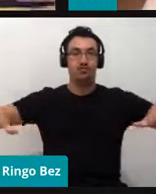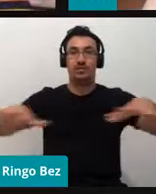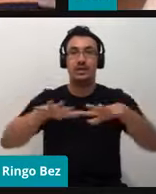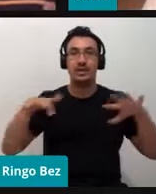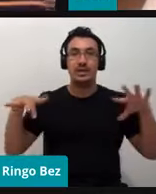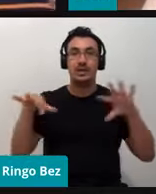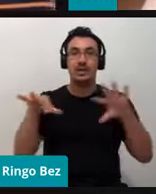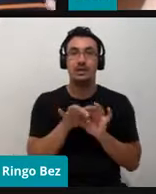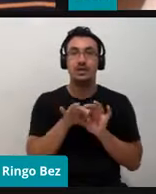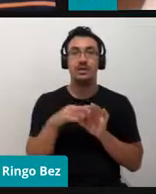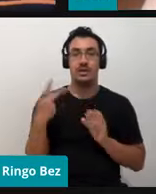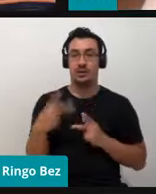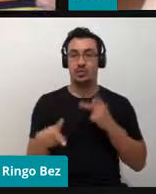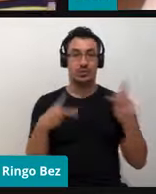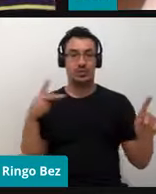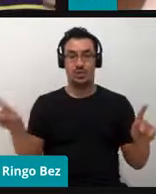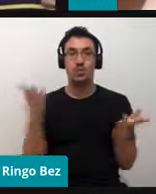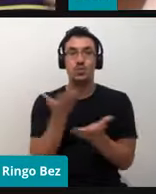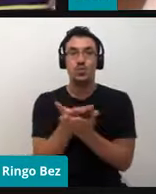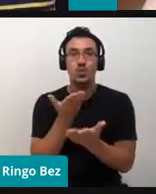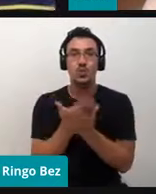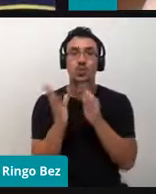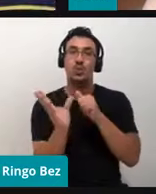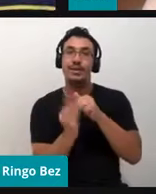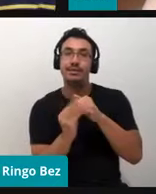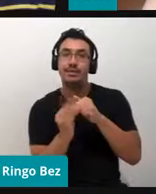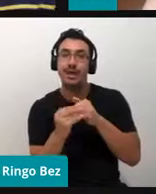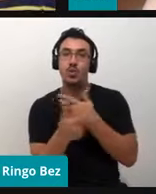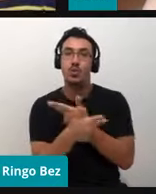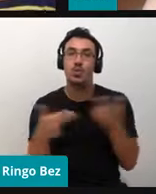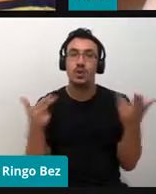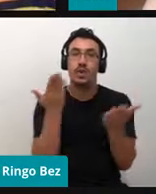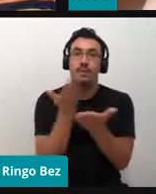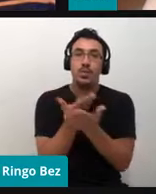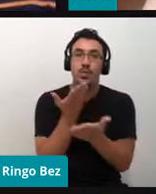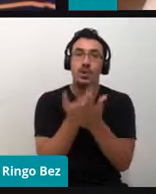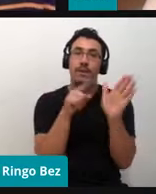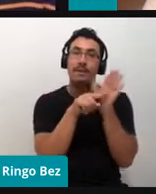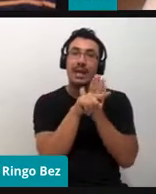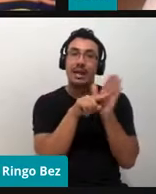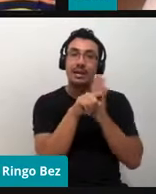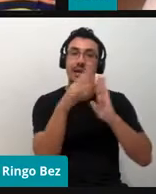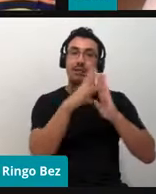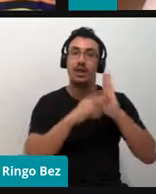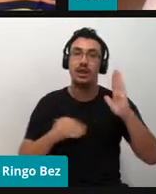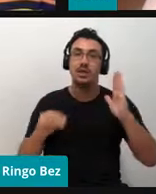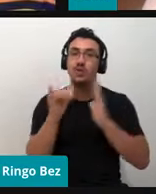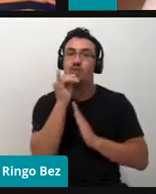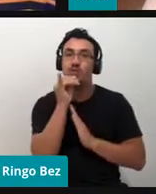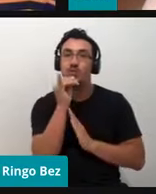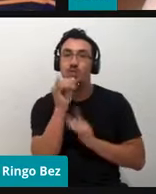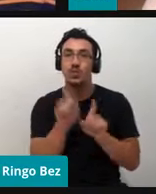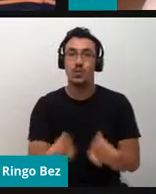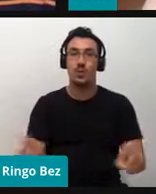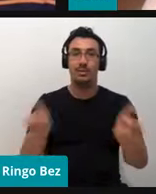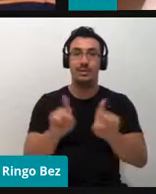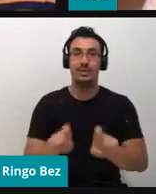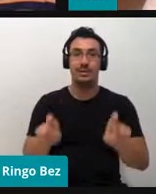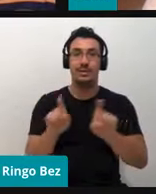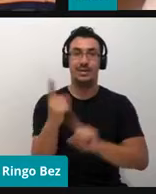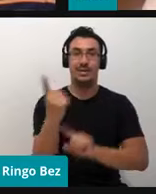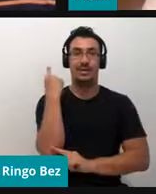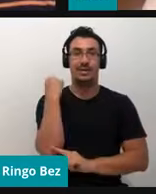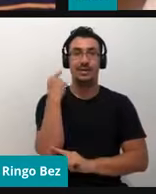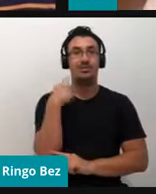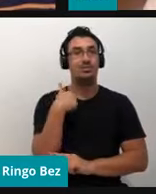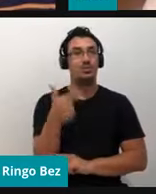falando do seu conhecimento, chegaram a fazer um modelo de simulação computacional que, na época, né, era